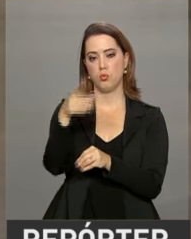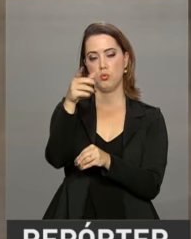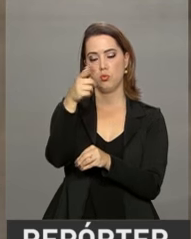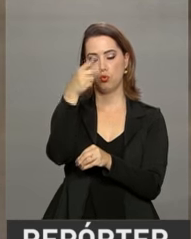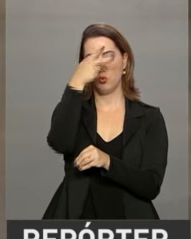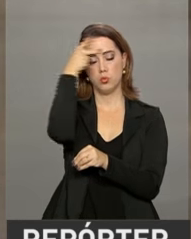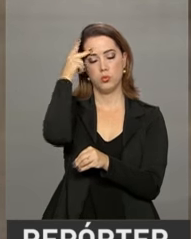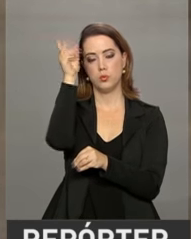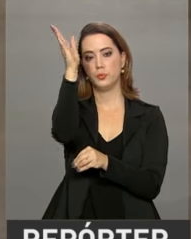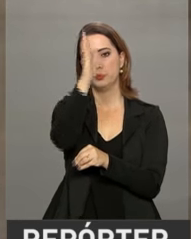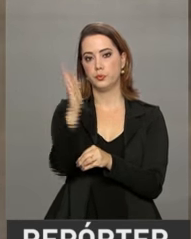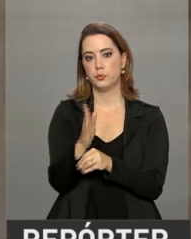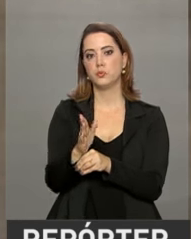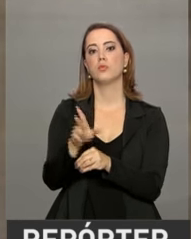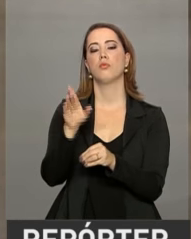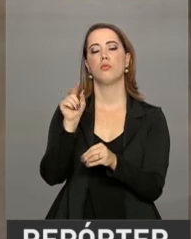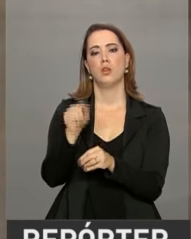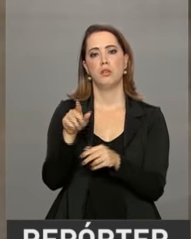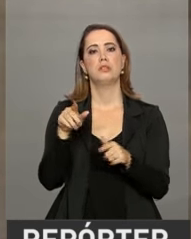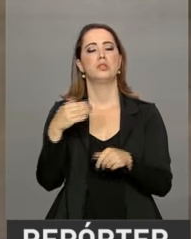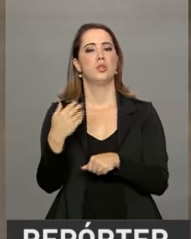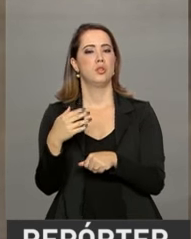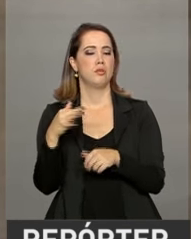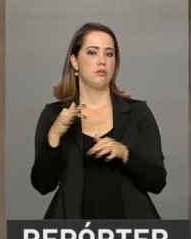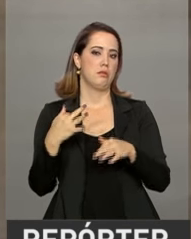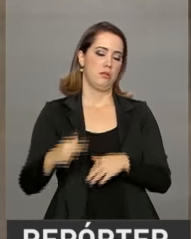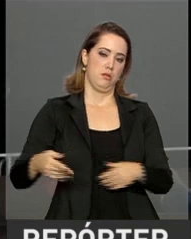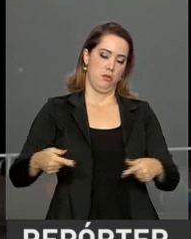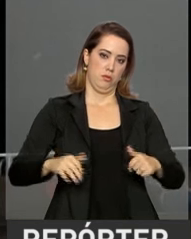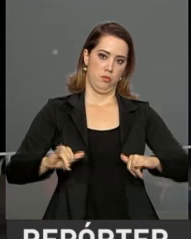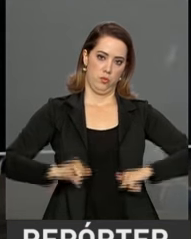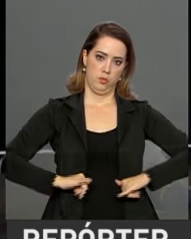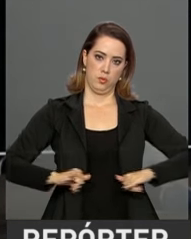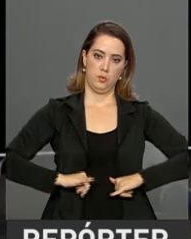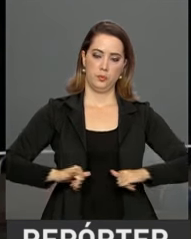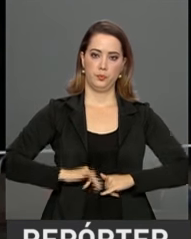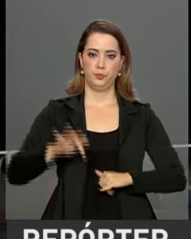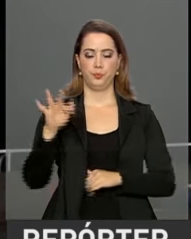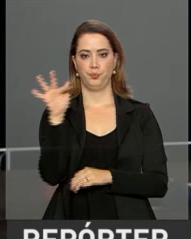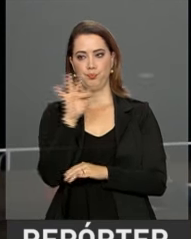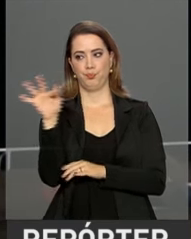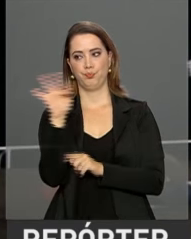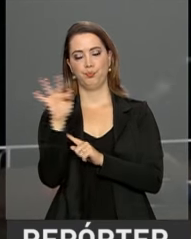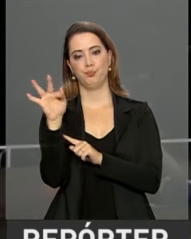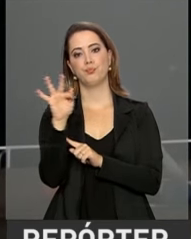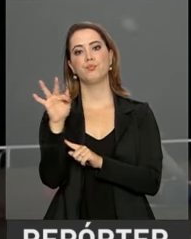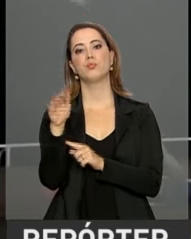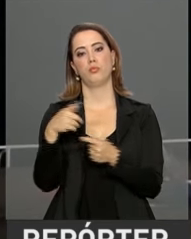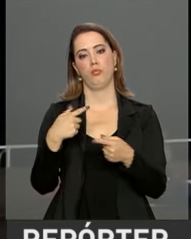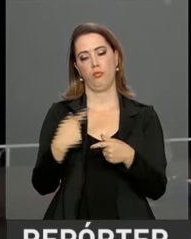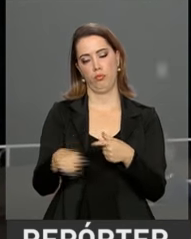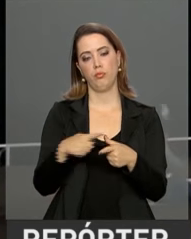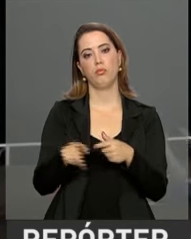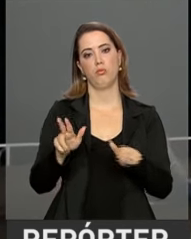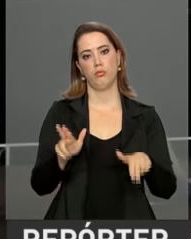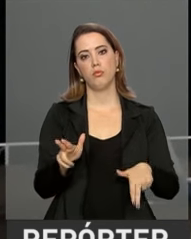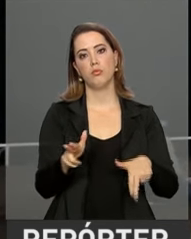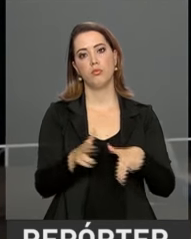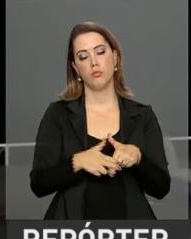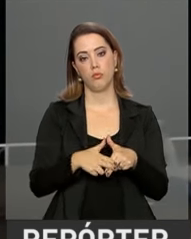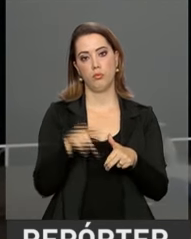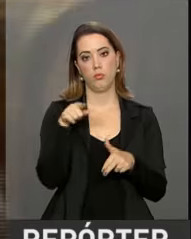pelo ataque, pelo atentado que ocorreu em Nice, no sul da França, na última semana. Em nota